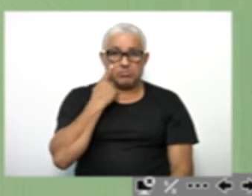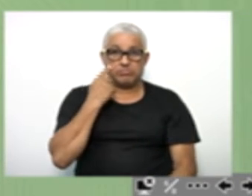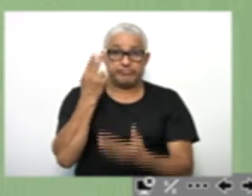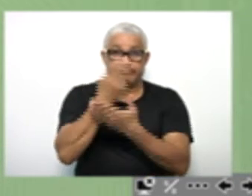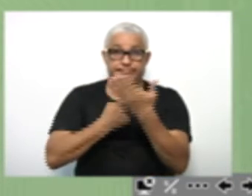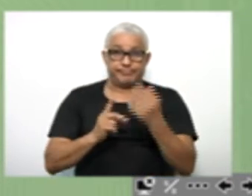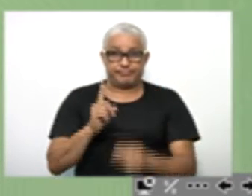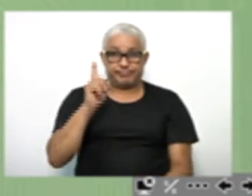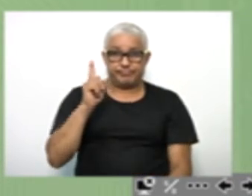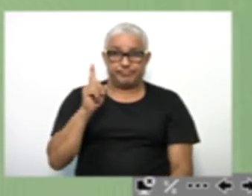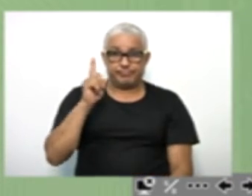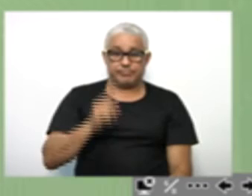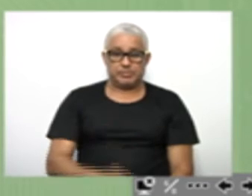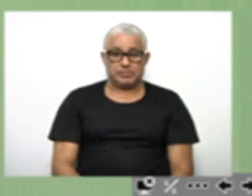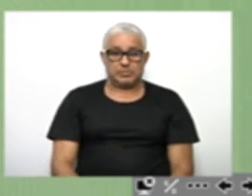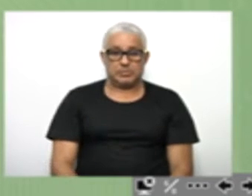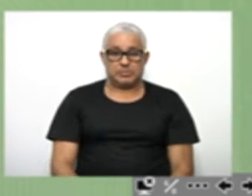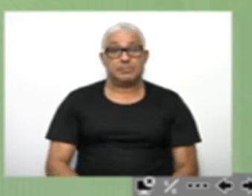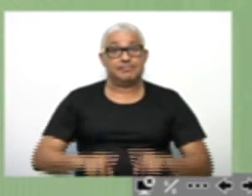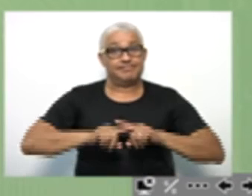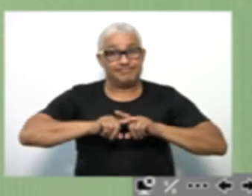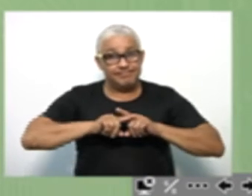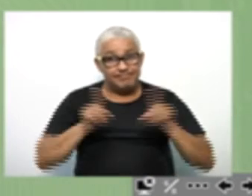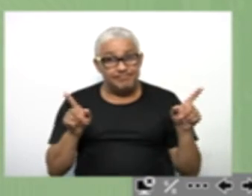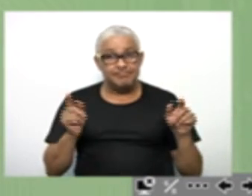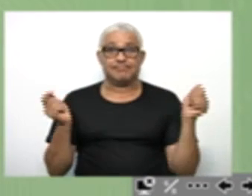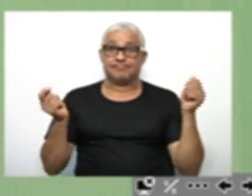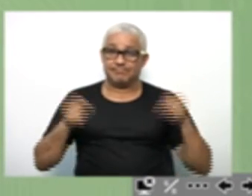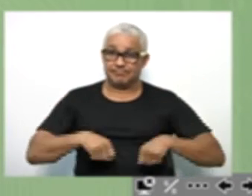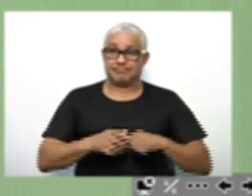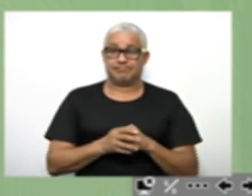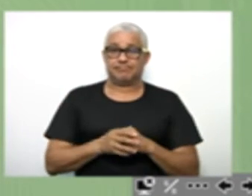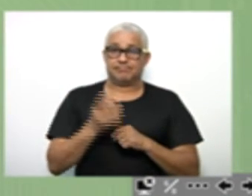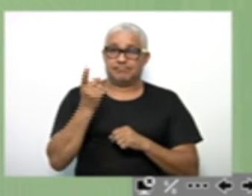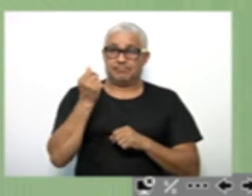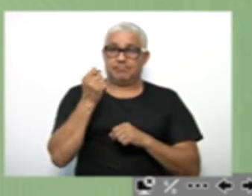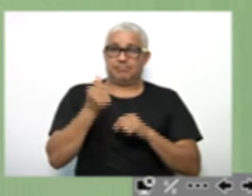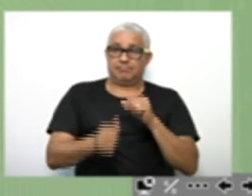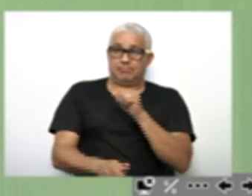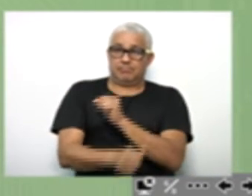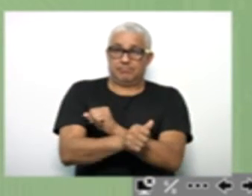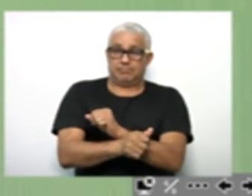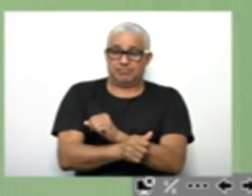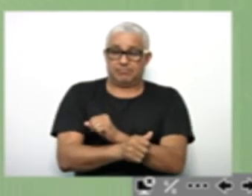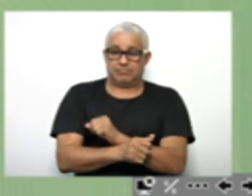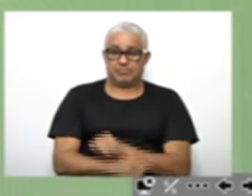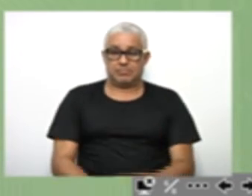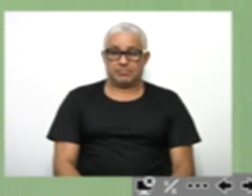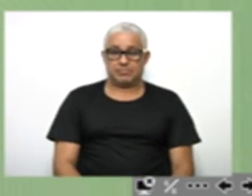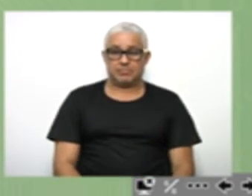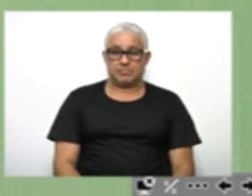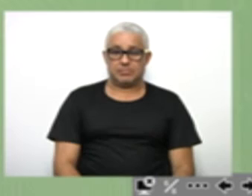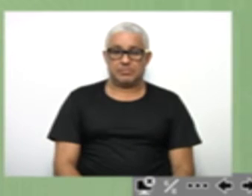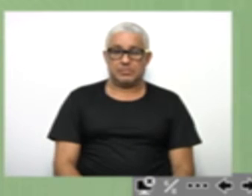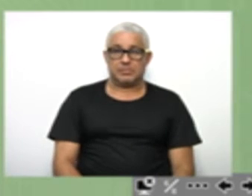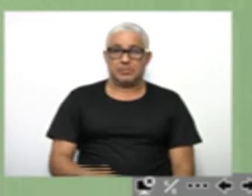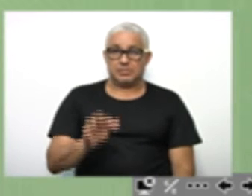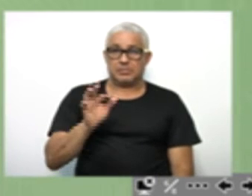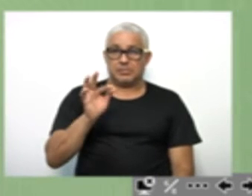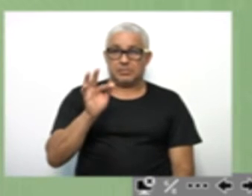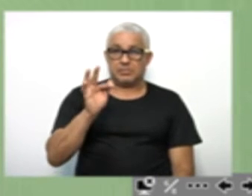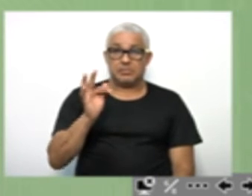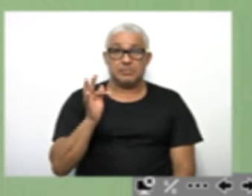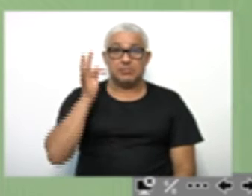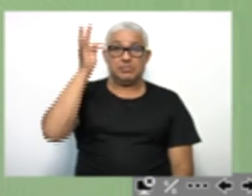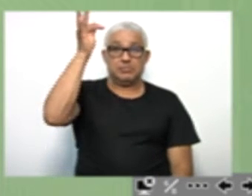Que é o investimento. Porém, com a possibilidade desse investimento, eu projeto futuras entradas, né? Ou